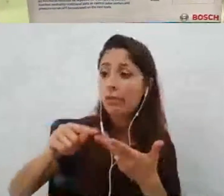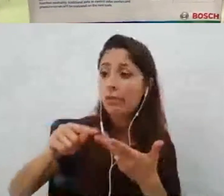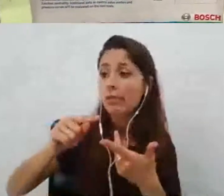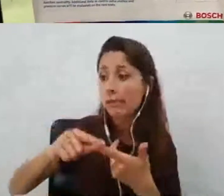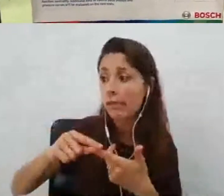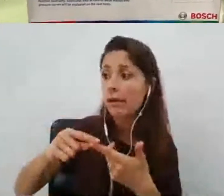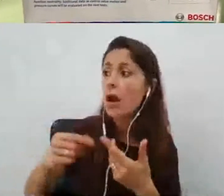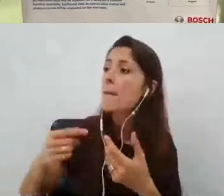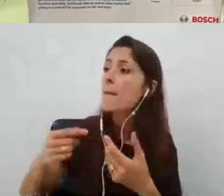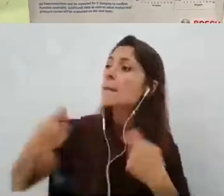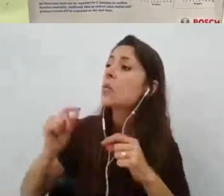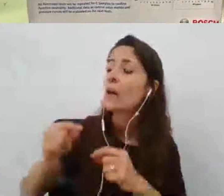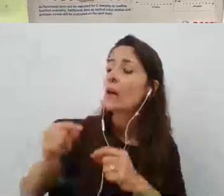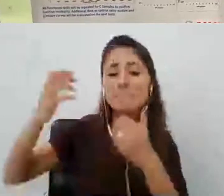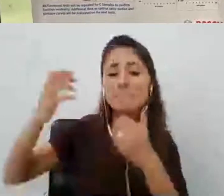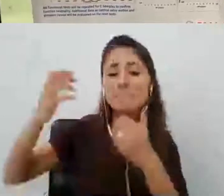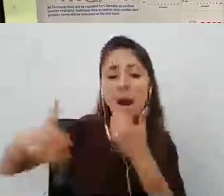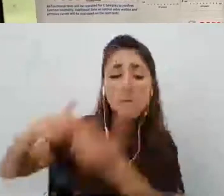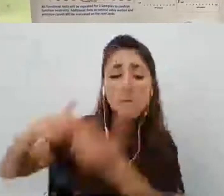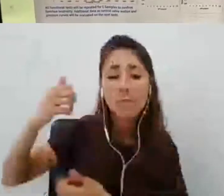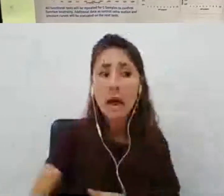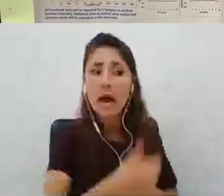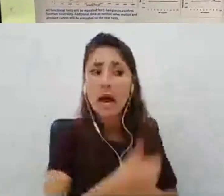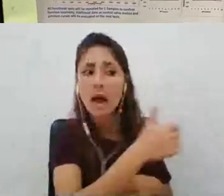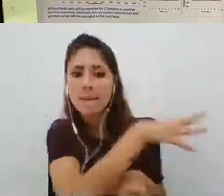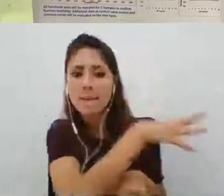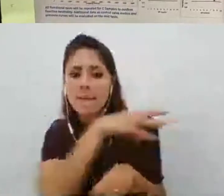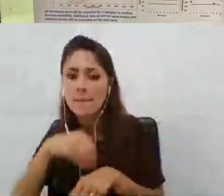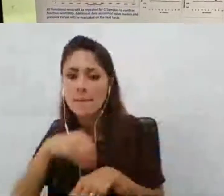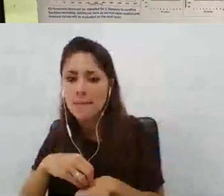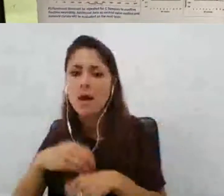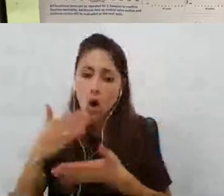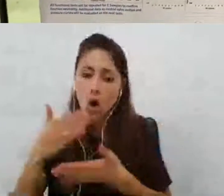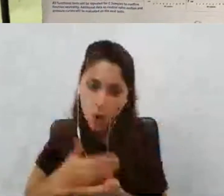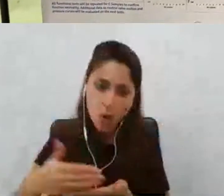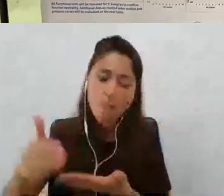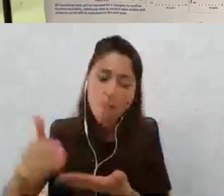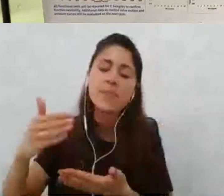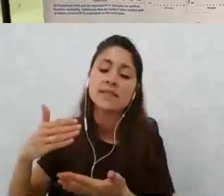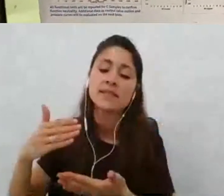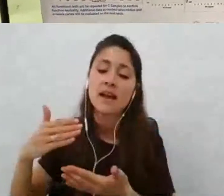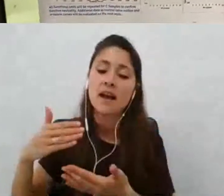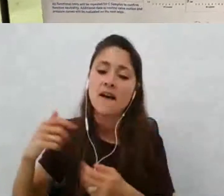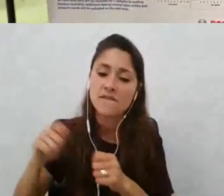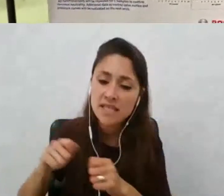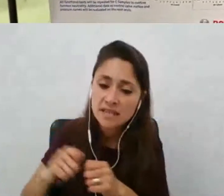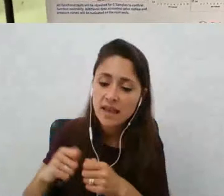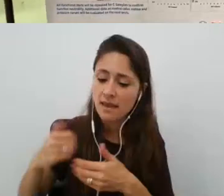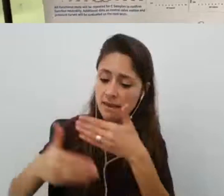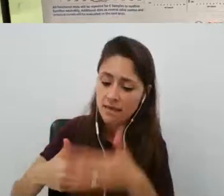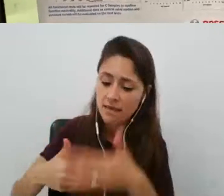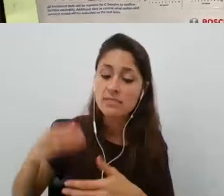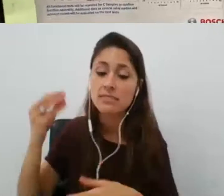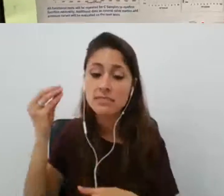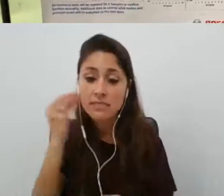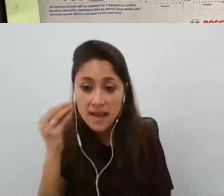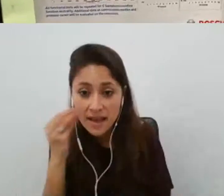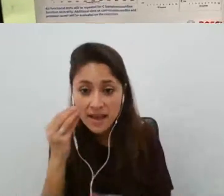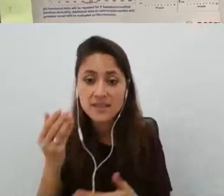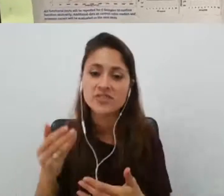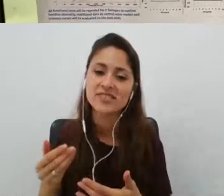essa especificação. Nós começamos a desenvolver isso com o cliente, fizemos vários testes e ao longo de todo esse teste, a vida útil